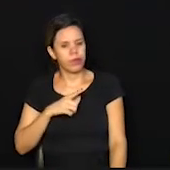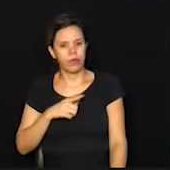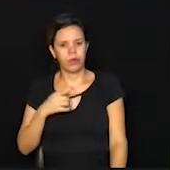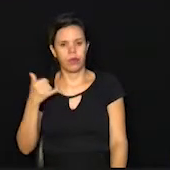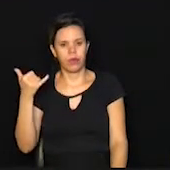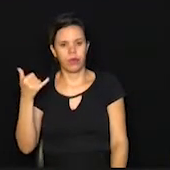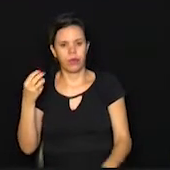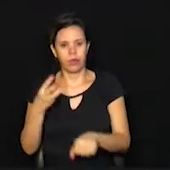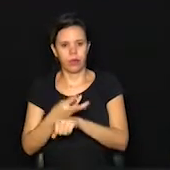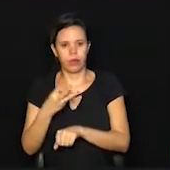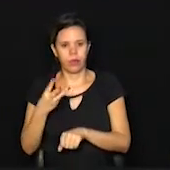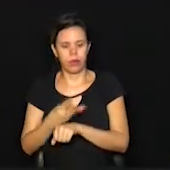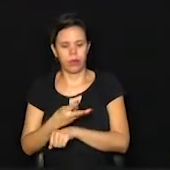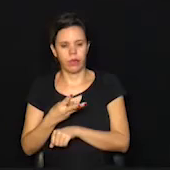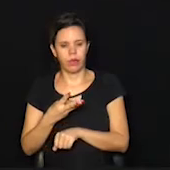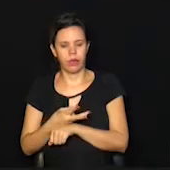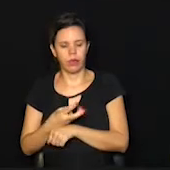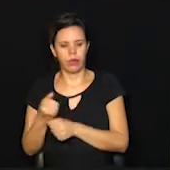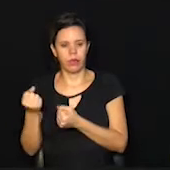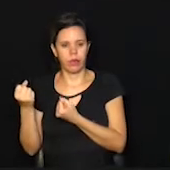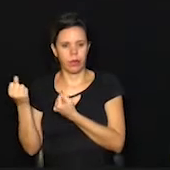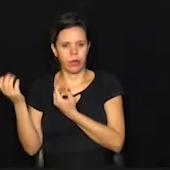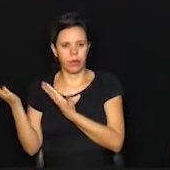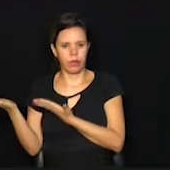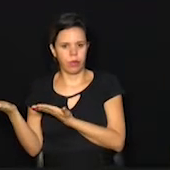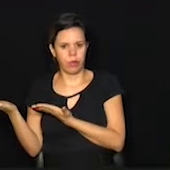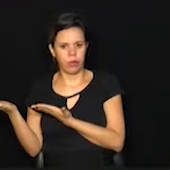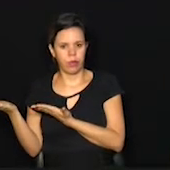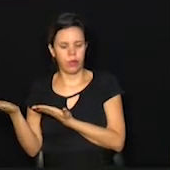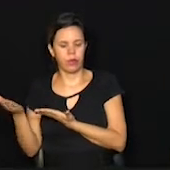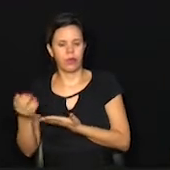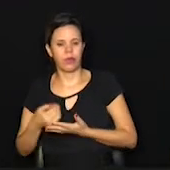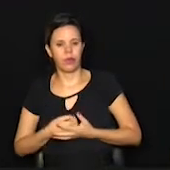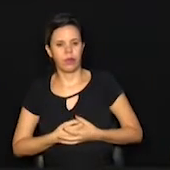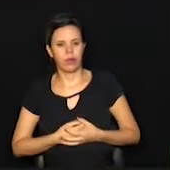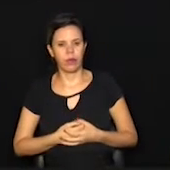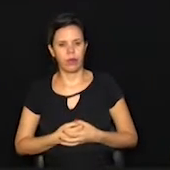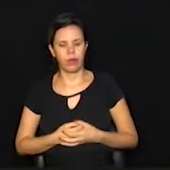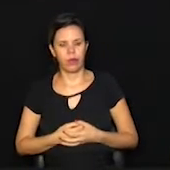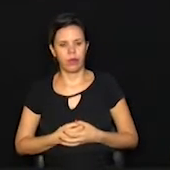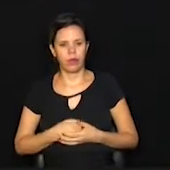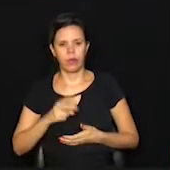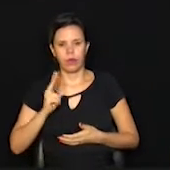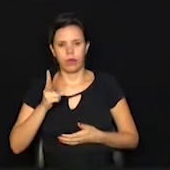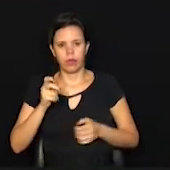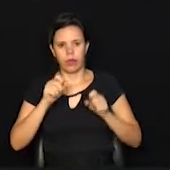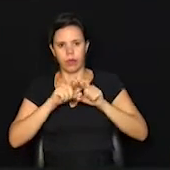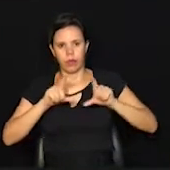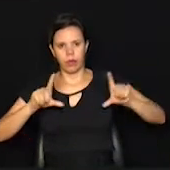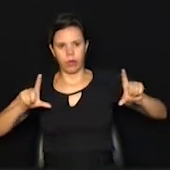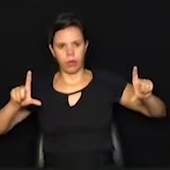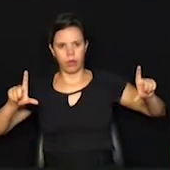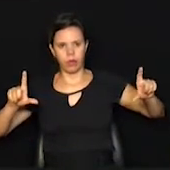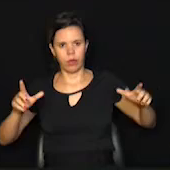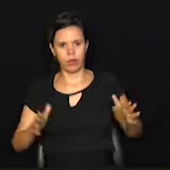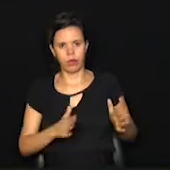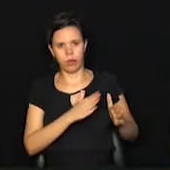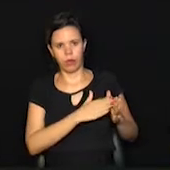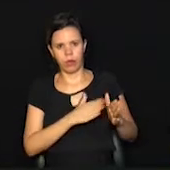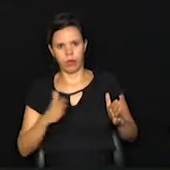telefone 9782 93 1776 e sempre vai tá aparecendo aí durante